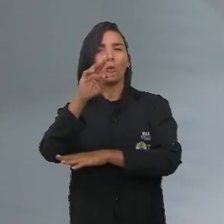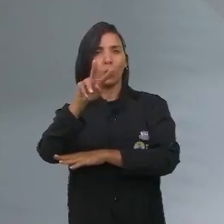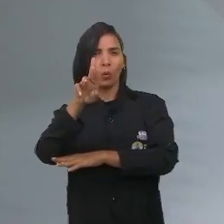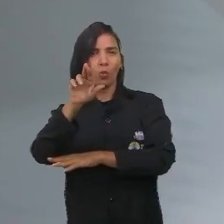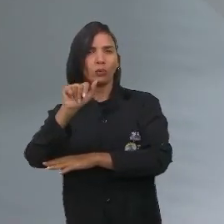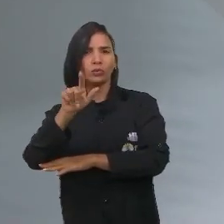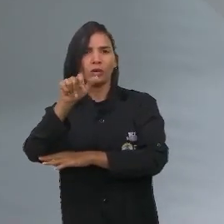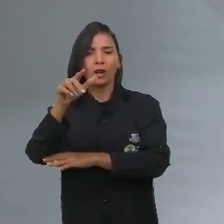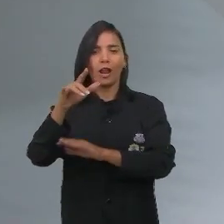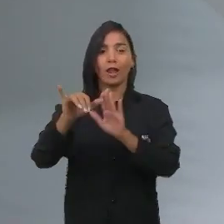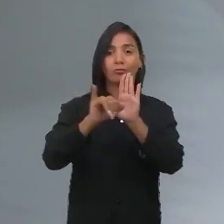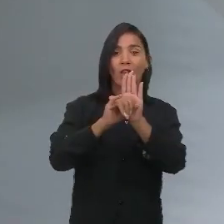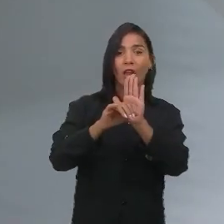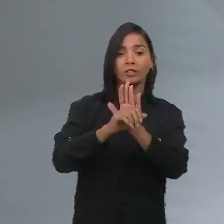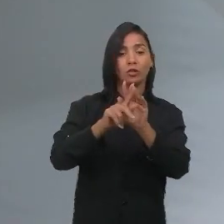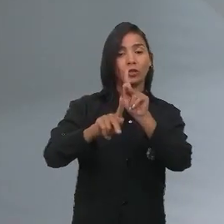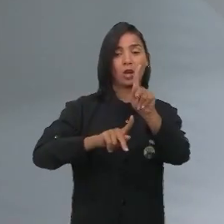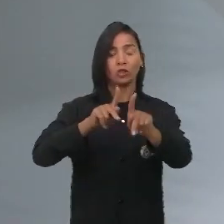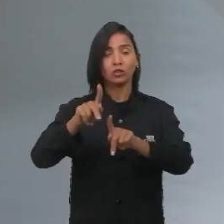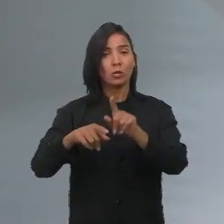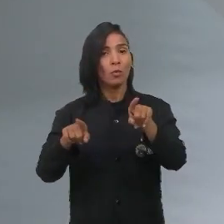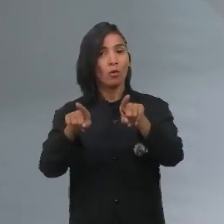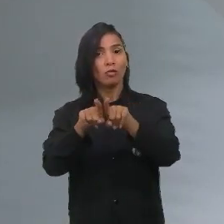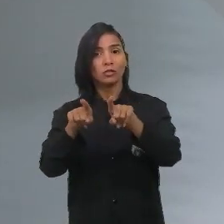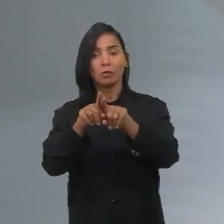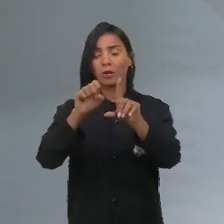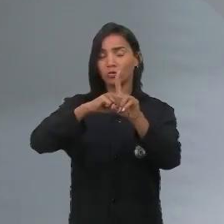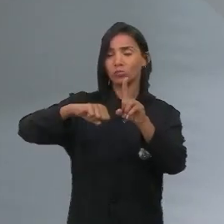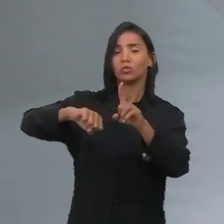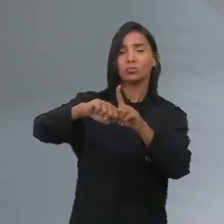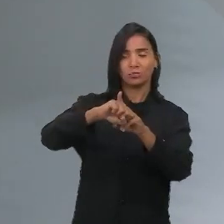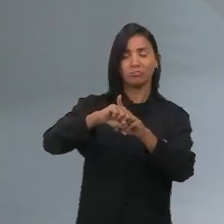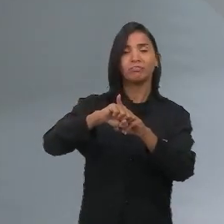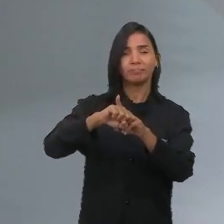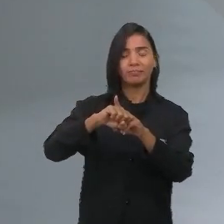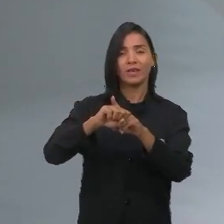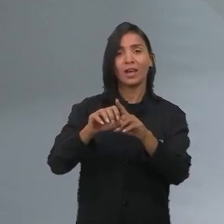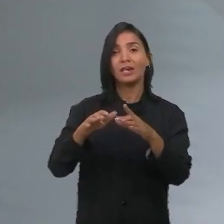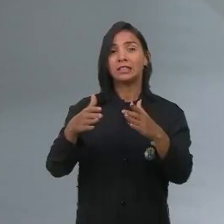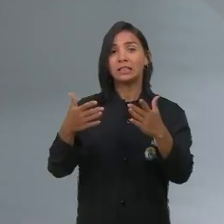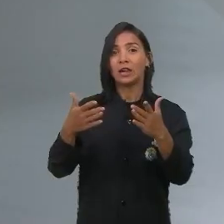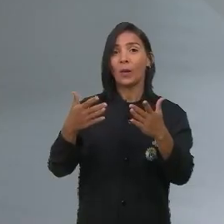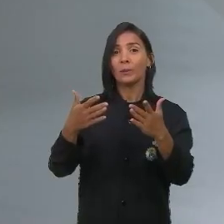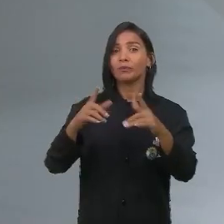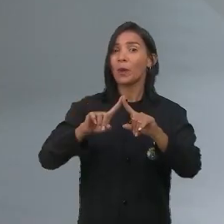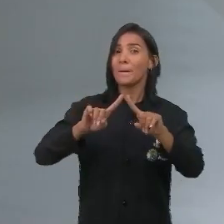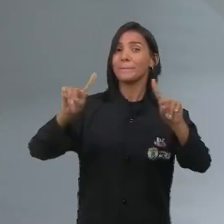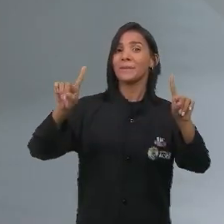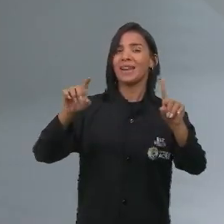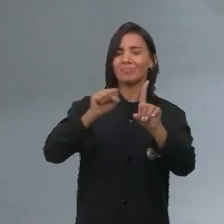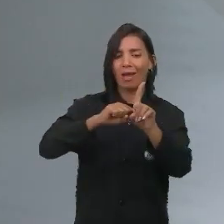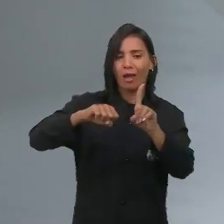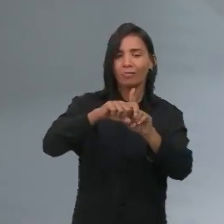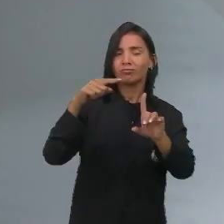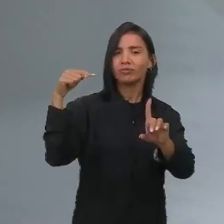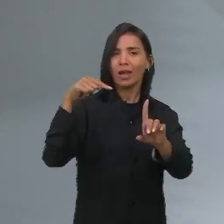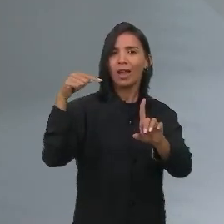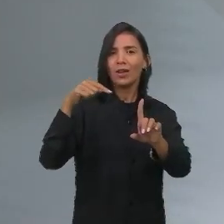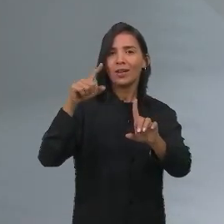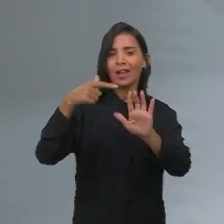da identidade de um povo, de uma determinada sociedade. Mas a sociedade, ela